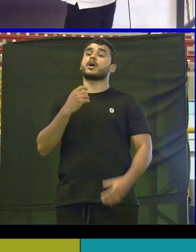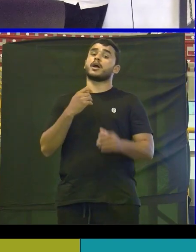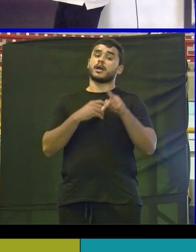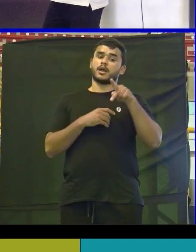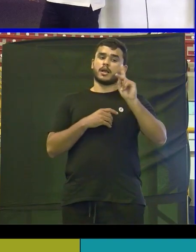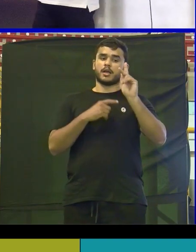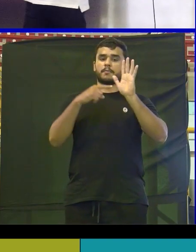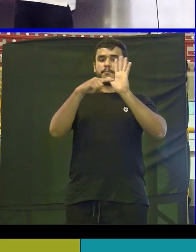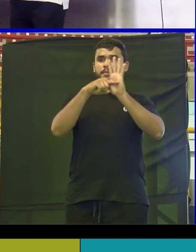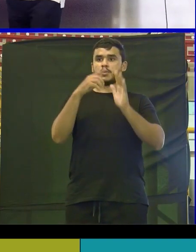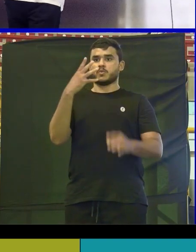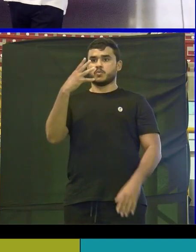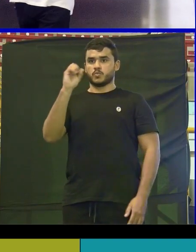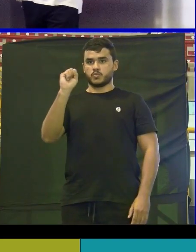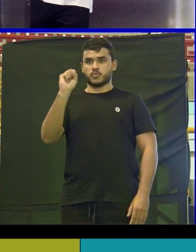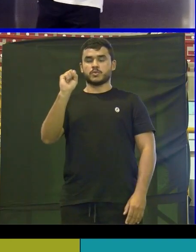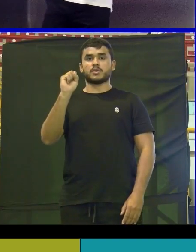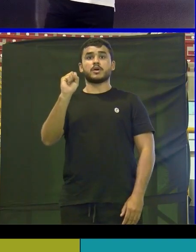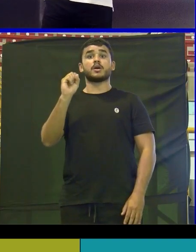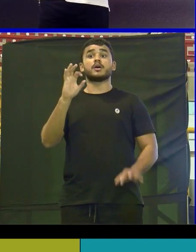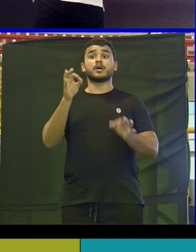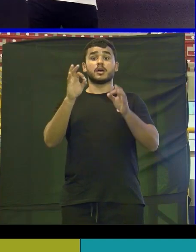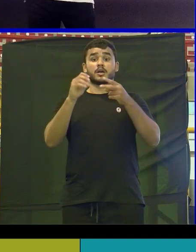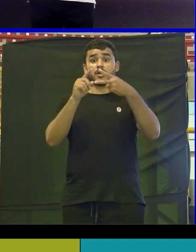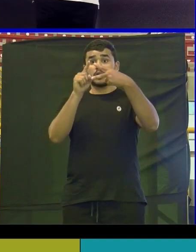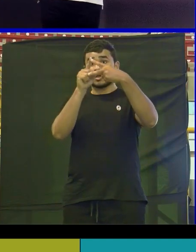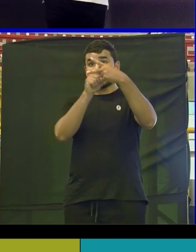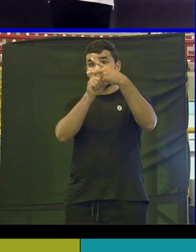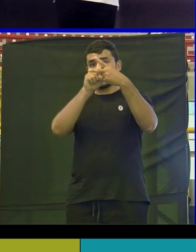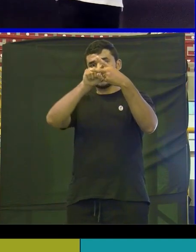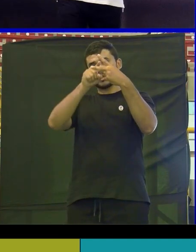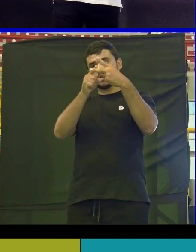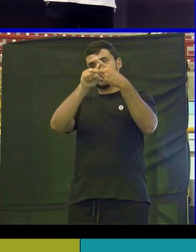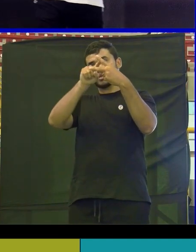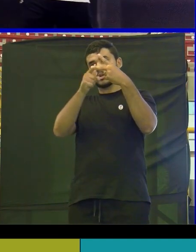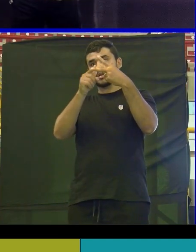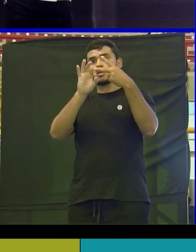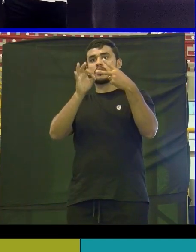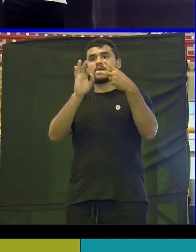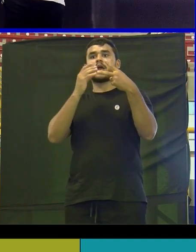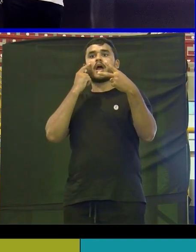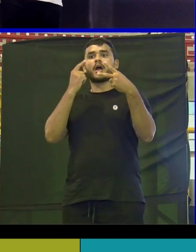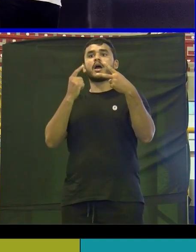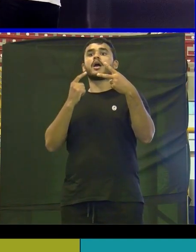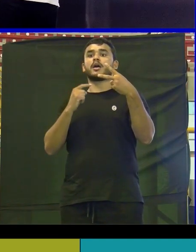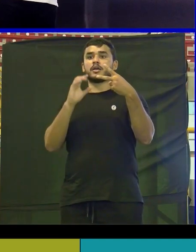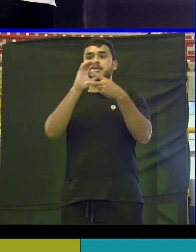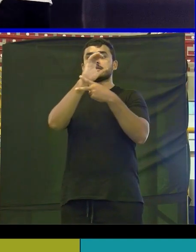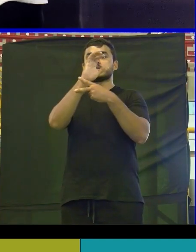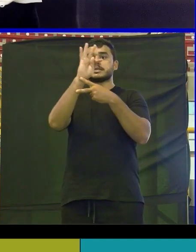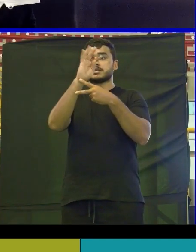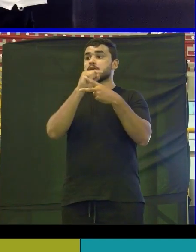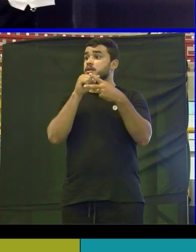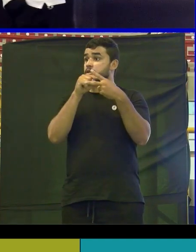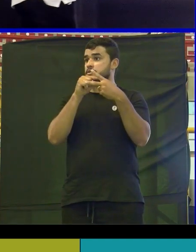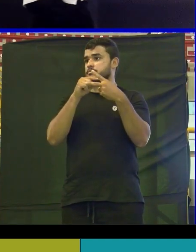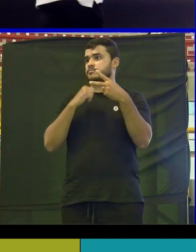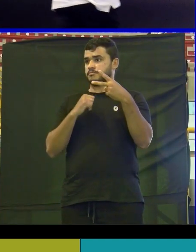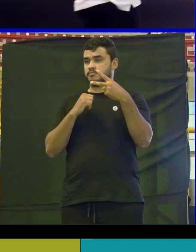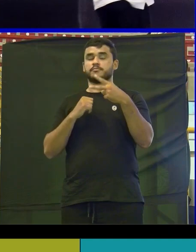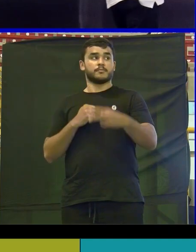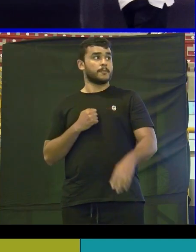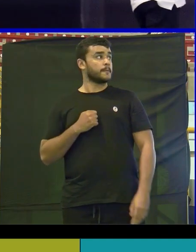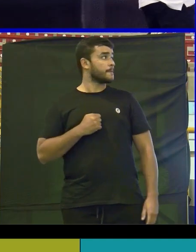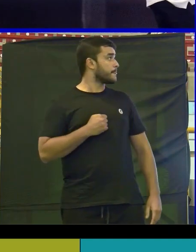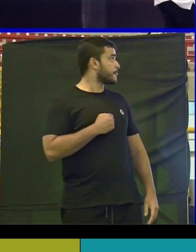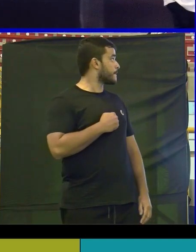48 como ângulo, como cateto oposto ao ângulo alfa. E quem é o